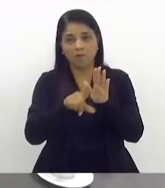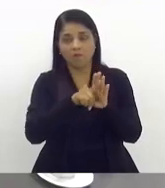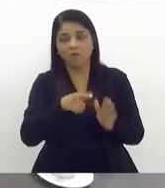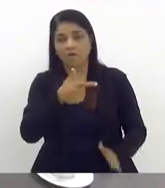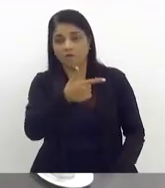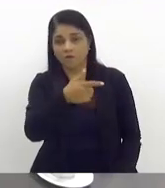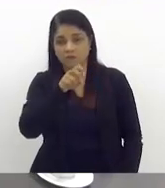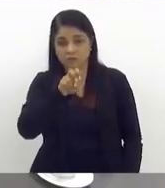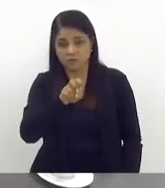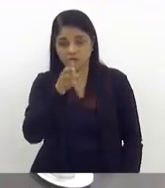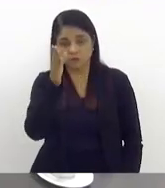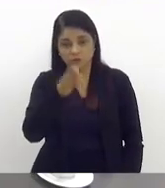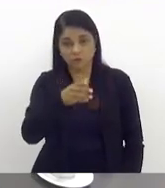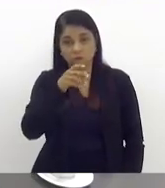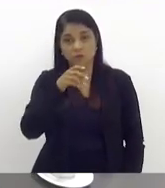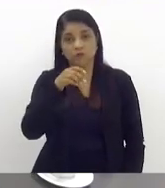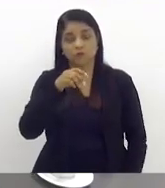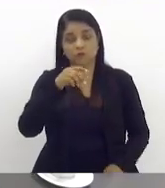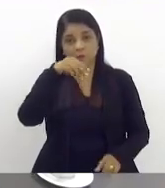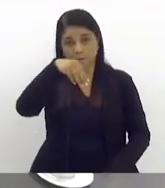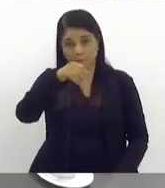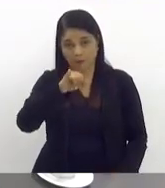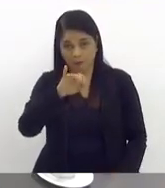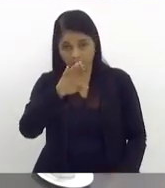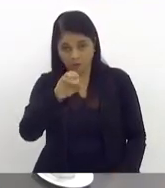25/5/21. De 21. Foi publicado em